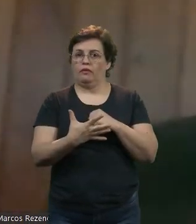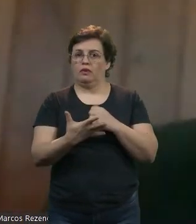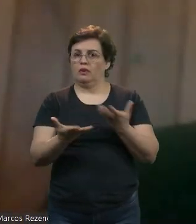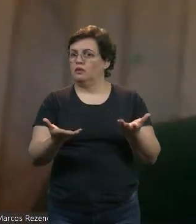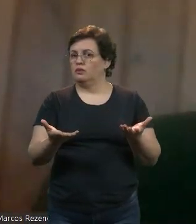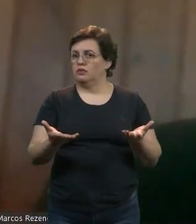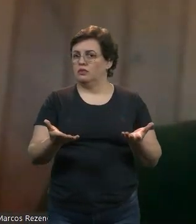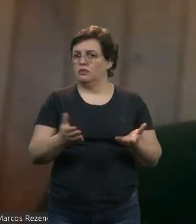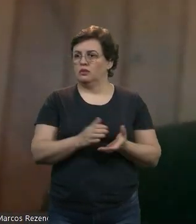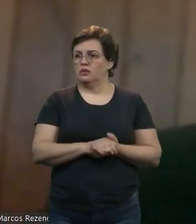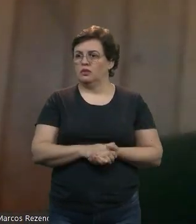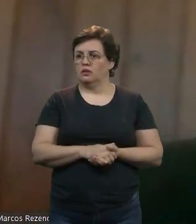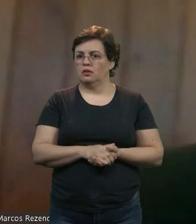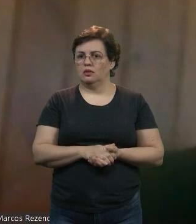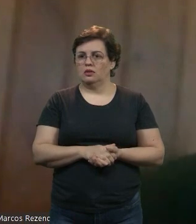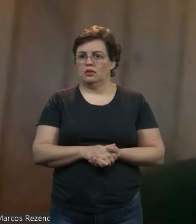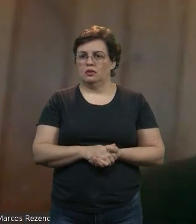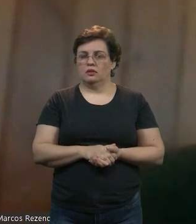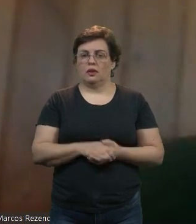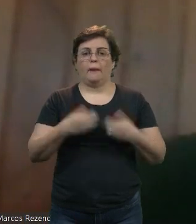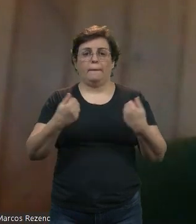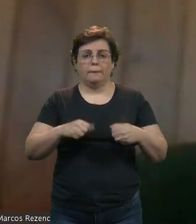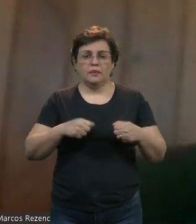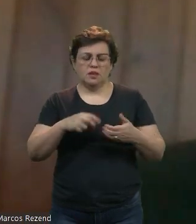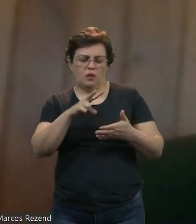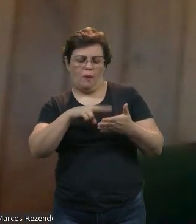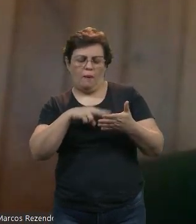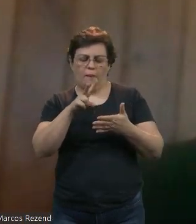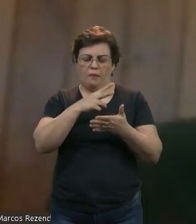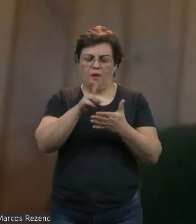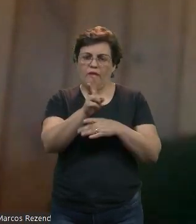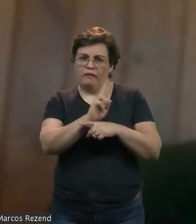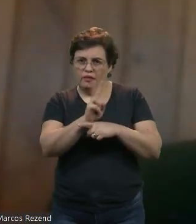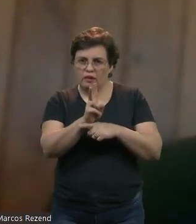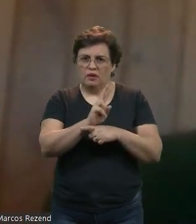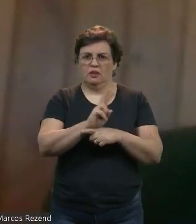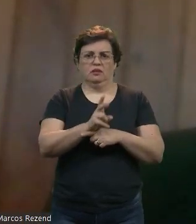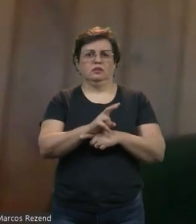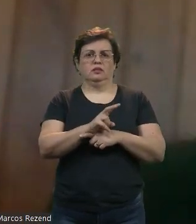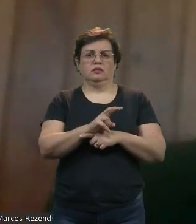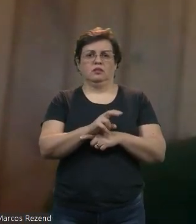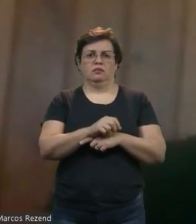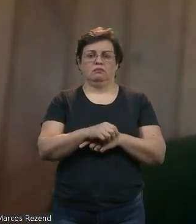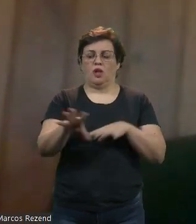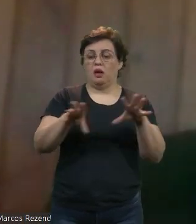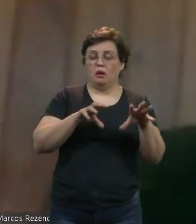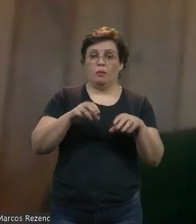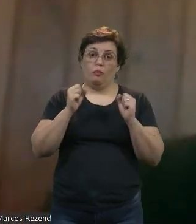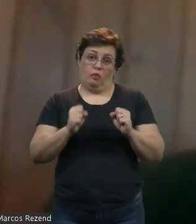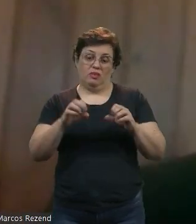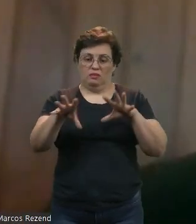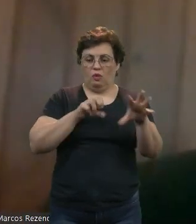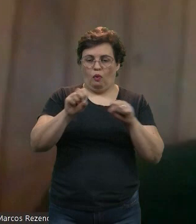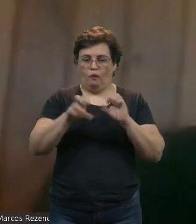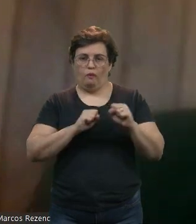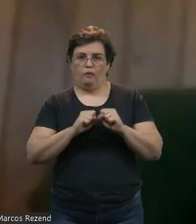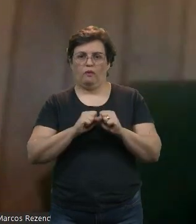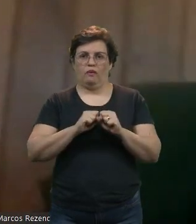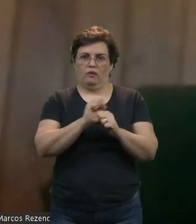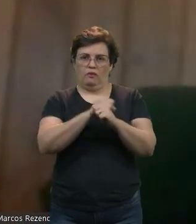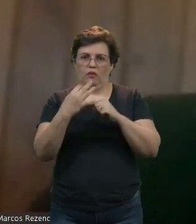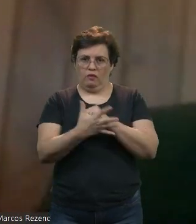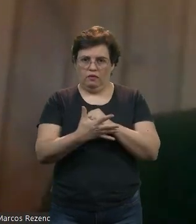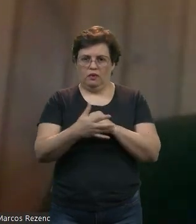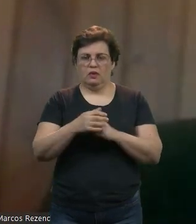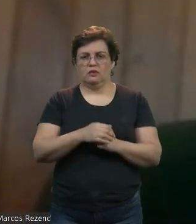que ensejam aí uma avaliação de uma contaminação pelo Covid, ele apresente o atestado